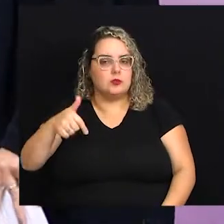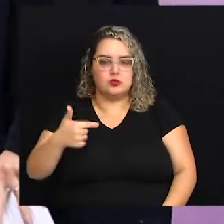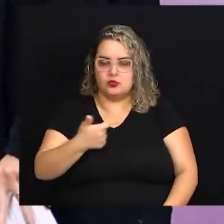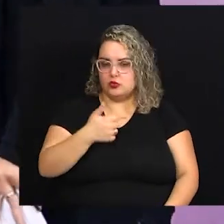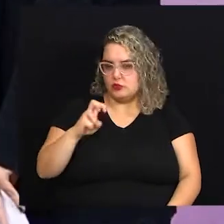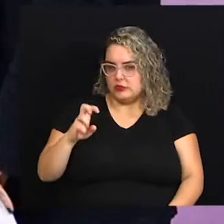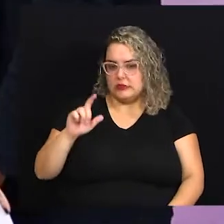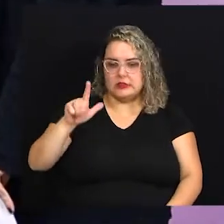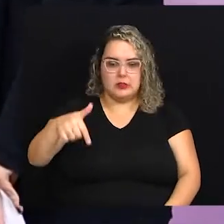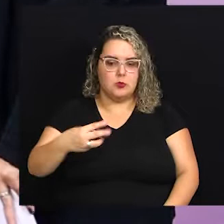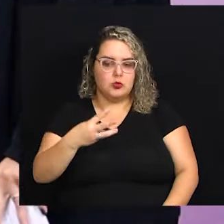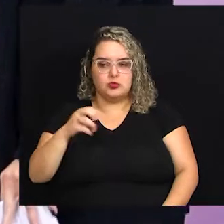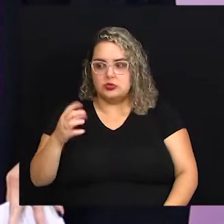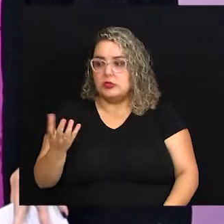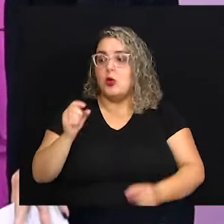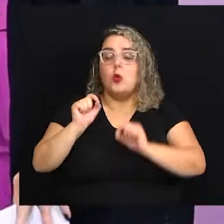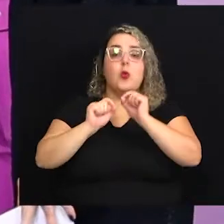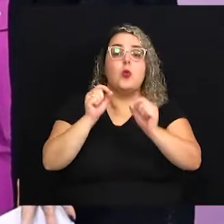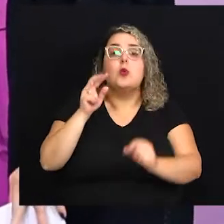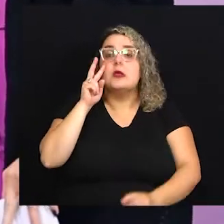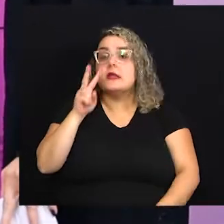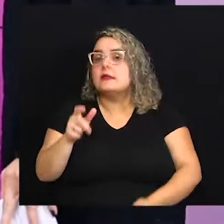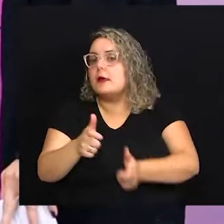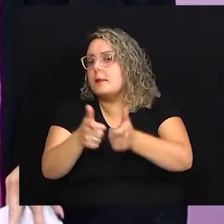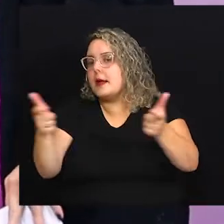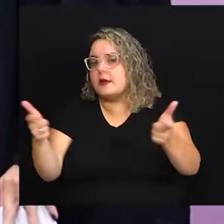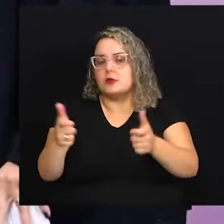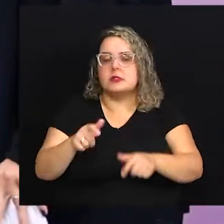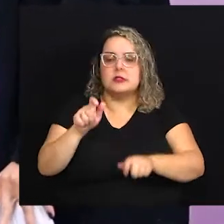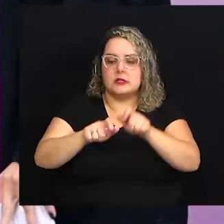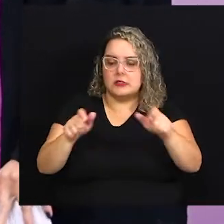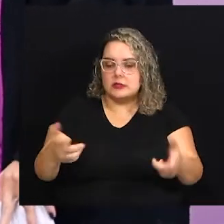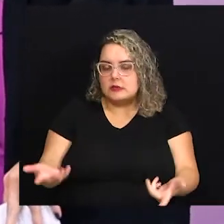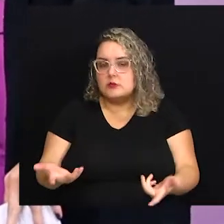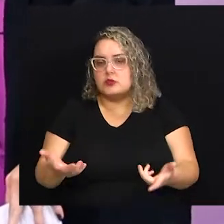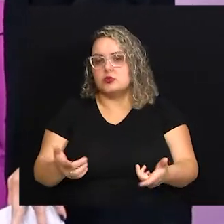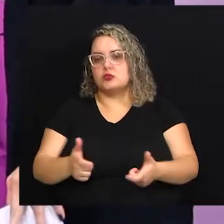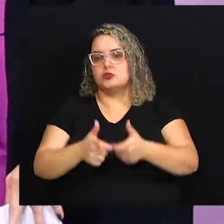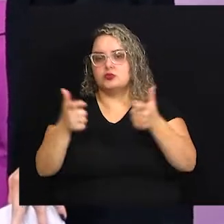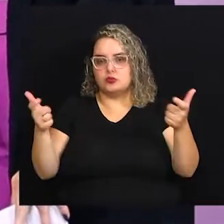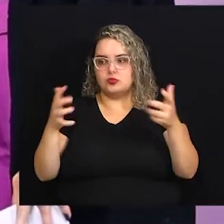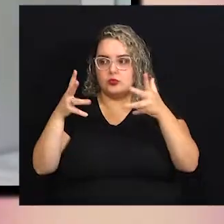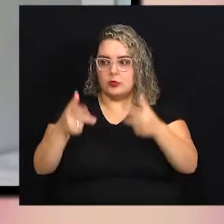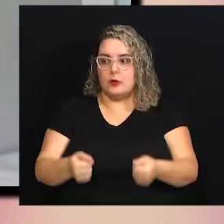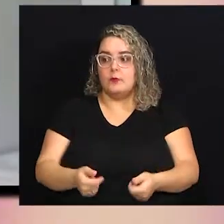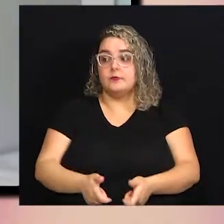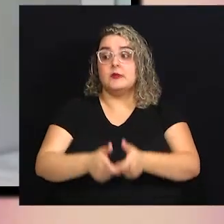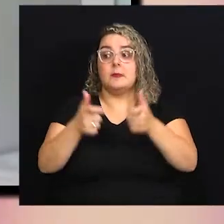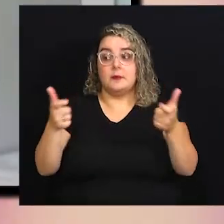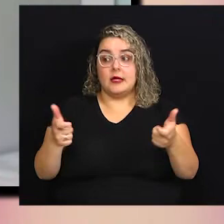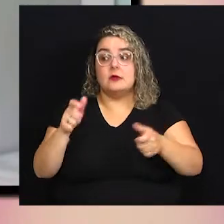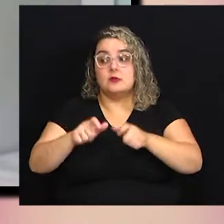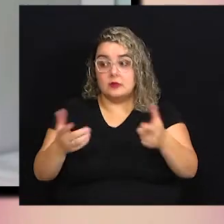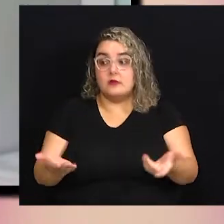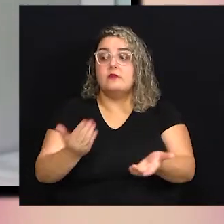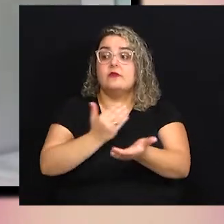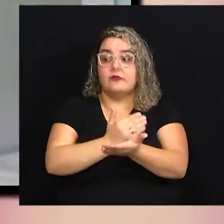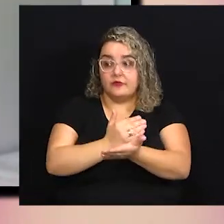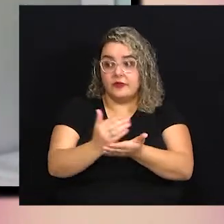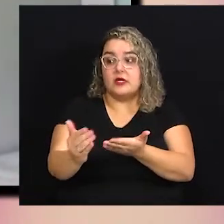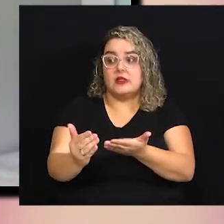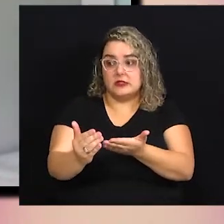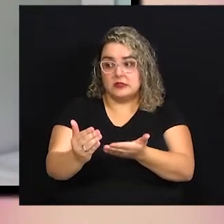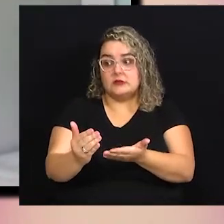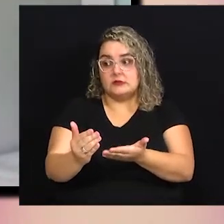depois dos 25, depois dos 30, o que se vê assim na maioria dos casos, em geral? Então, na maioria dos casos,